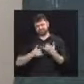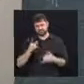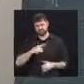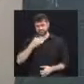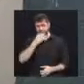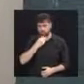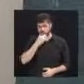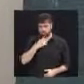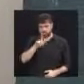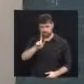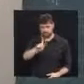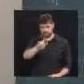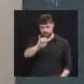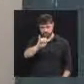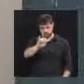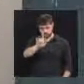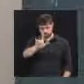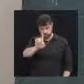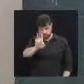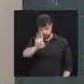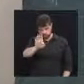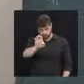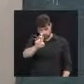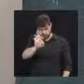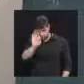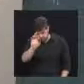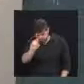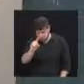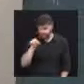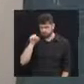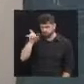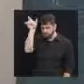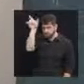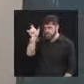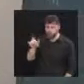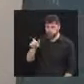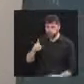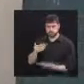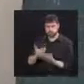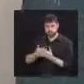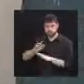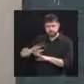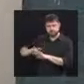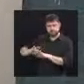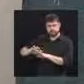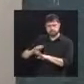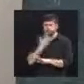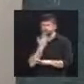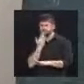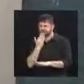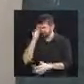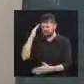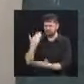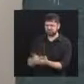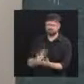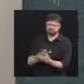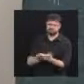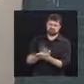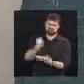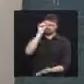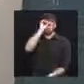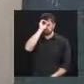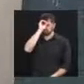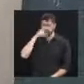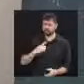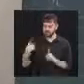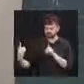Selber, que era o nosso secretário, ele era, naquela oportunidade, ele era matemático, então eu não acreditava em nada disso. Imagina, até hoje, outro dia eu encontrei com